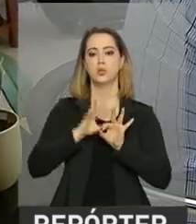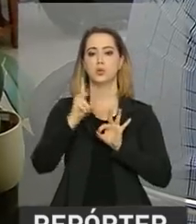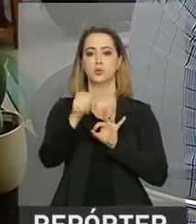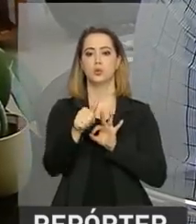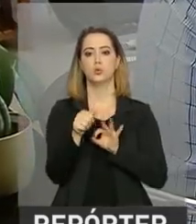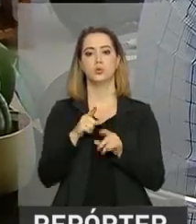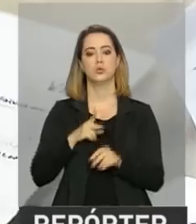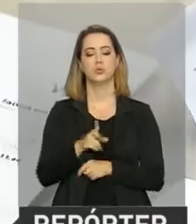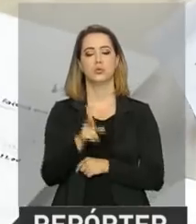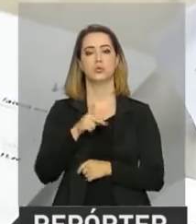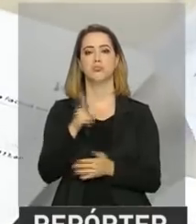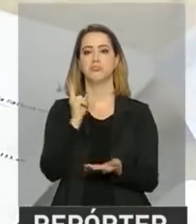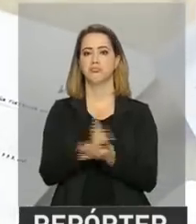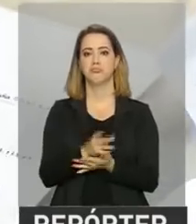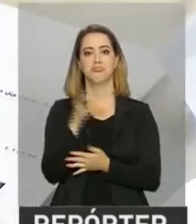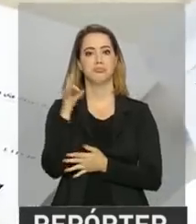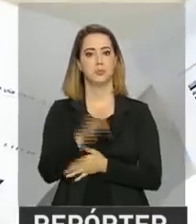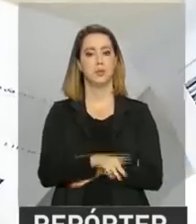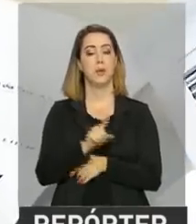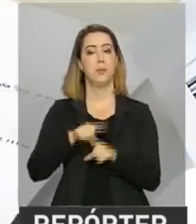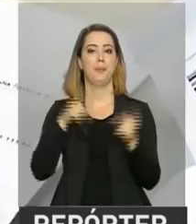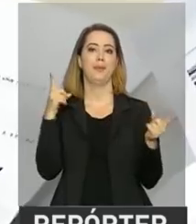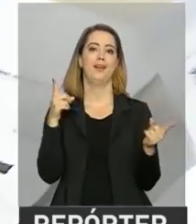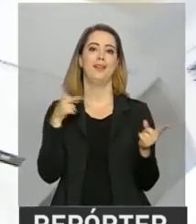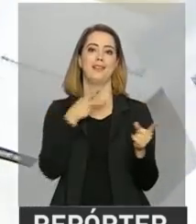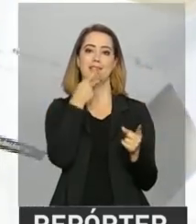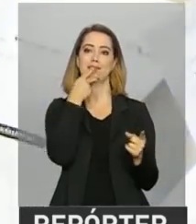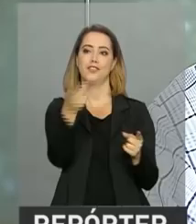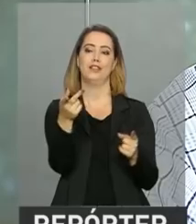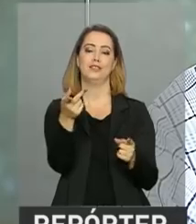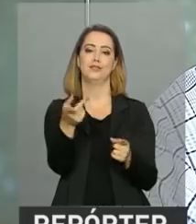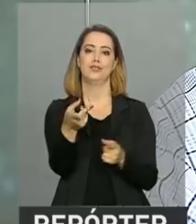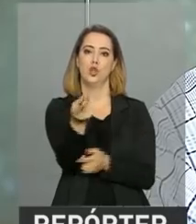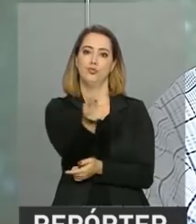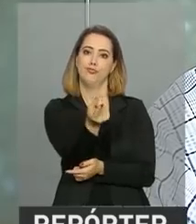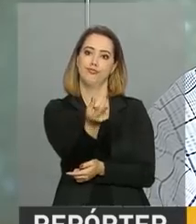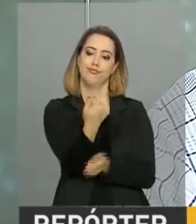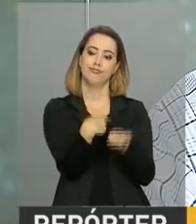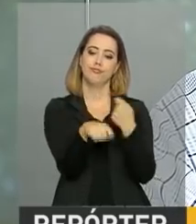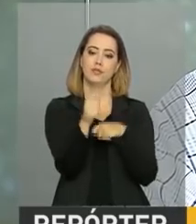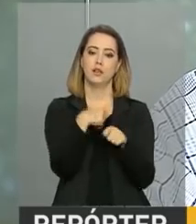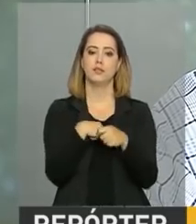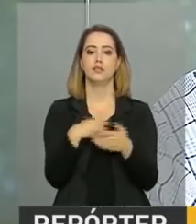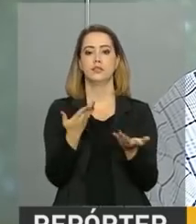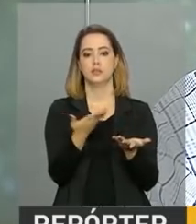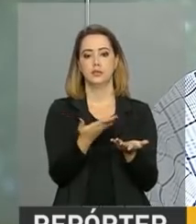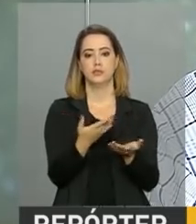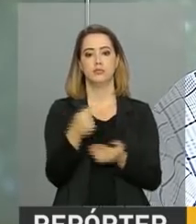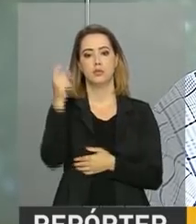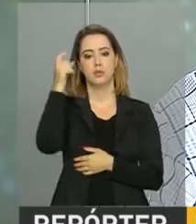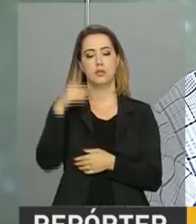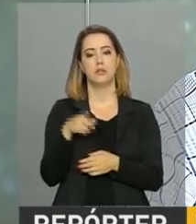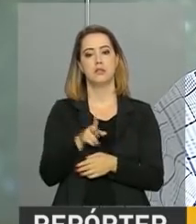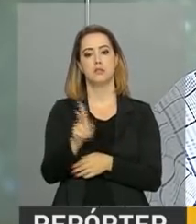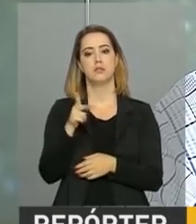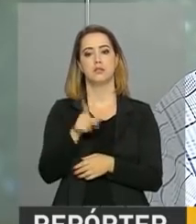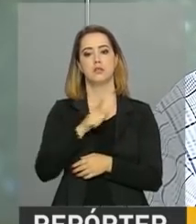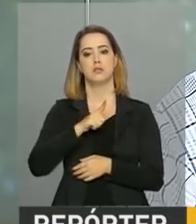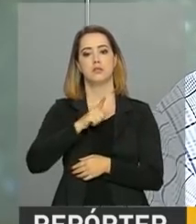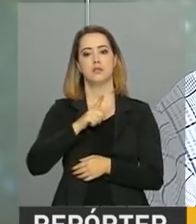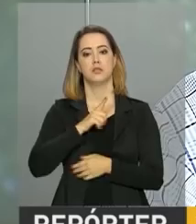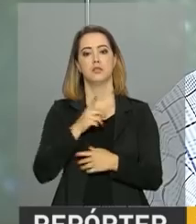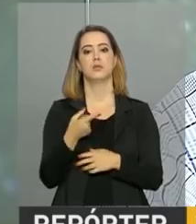quando o assunto é a disciplina com as finanças eu sempre tive essa dificuldade nessa área de organização